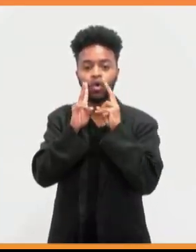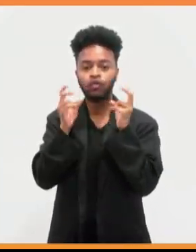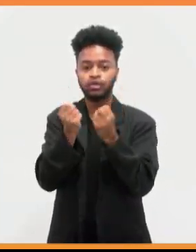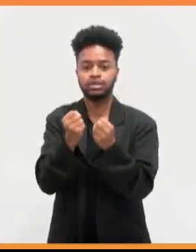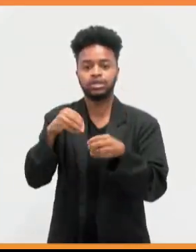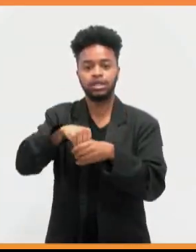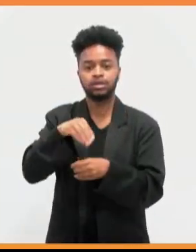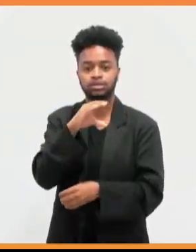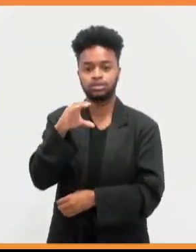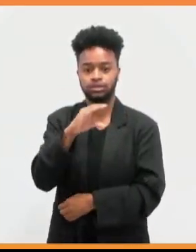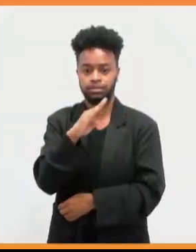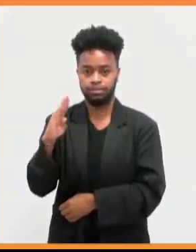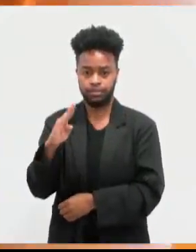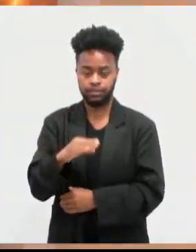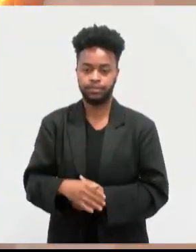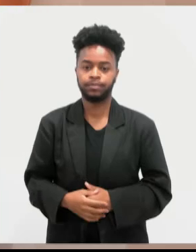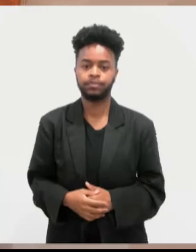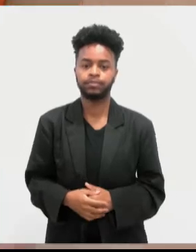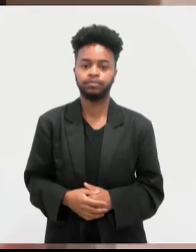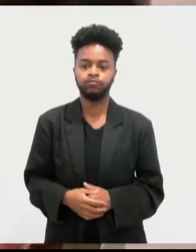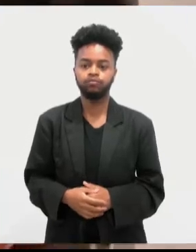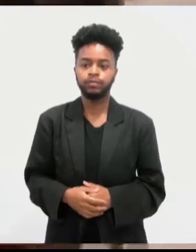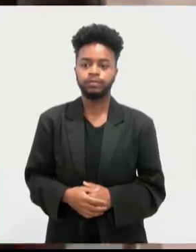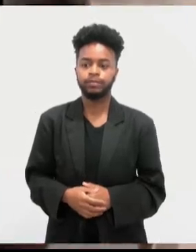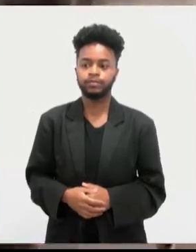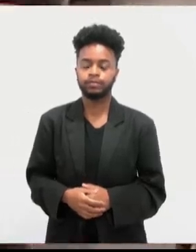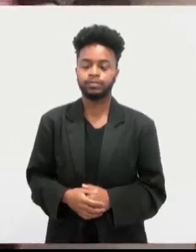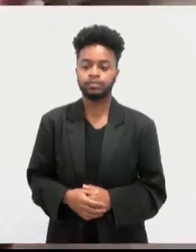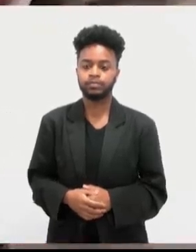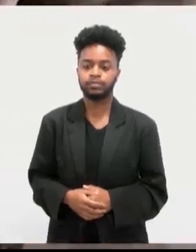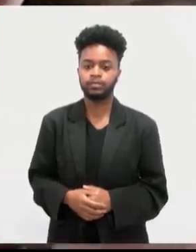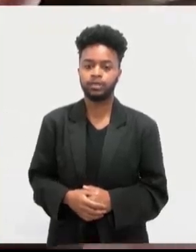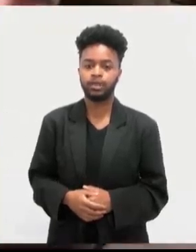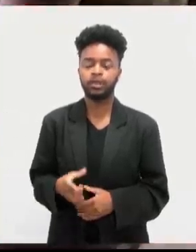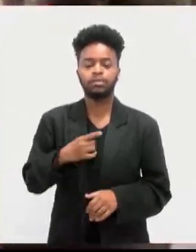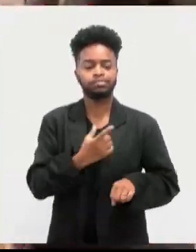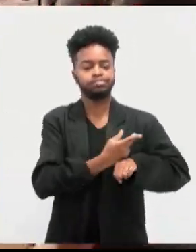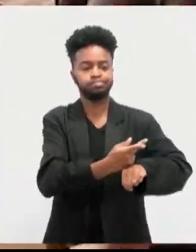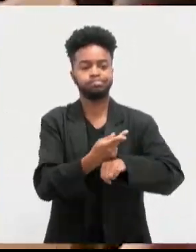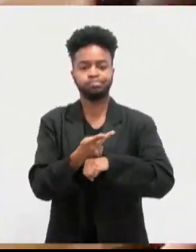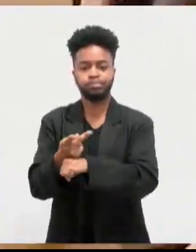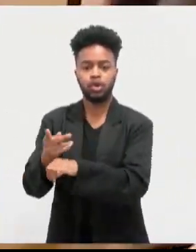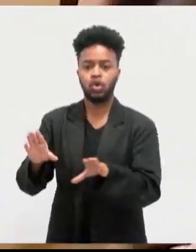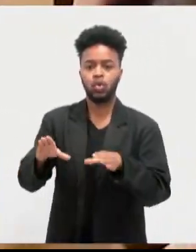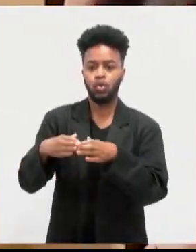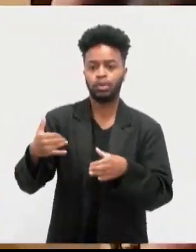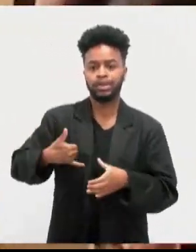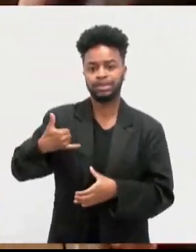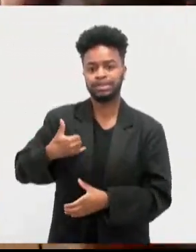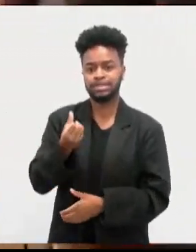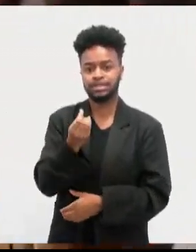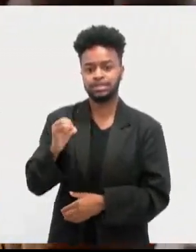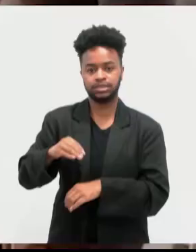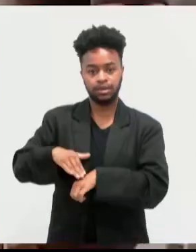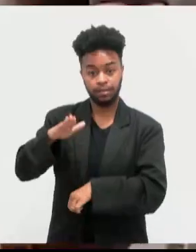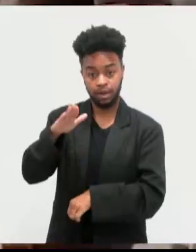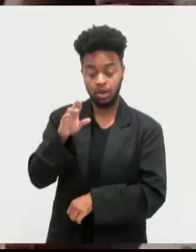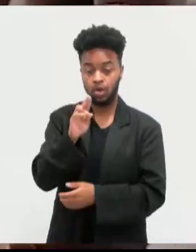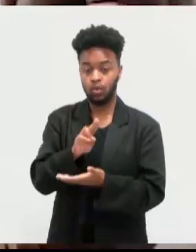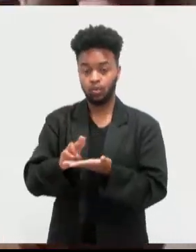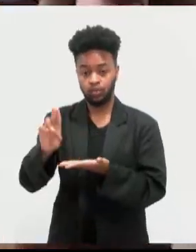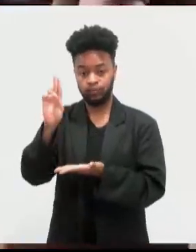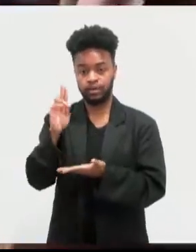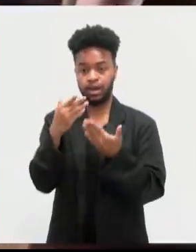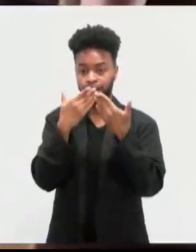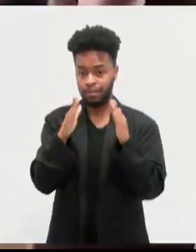Cultural Banco do Brasil. Cada vez mais procurada pelo grupo etário dos 60+, a Universidade Aberta